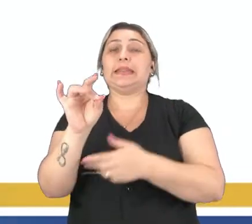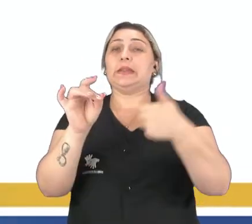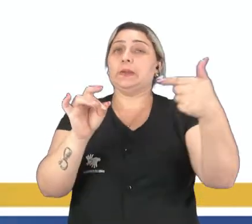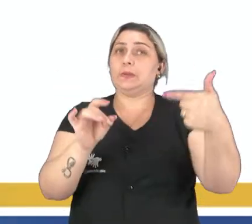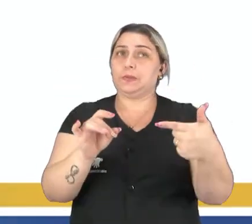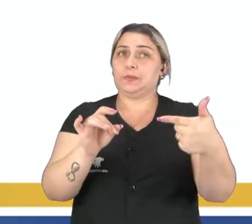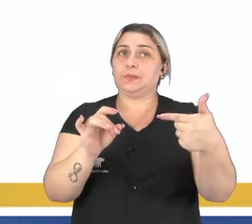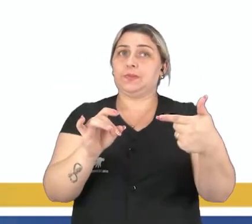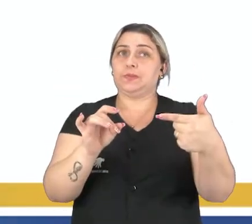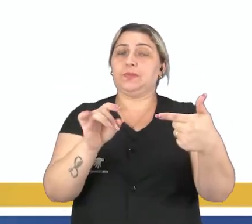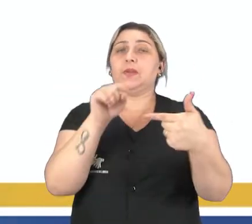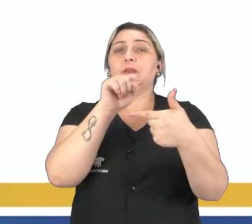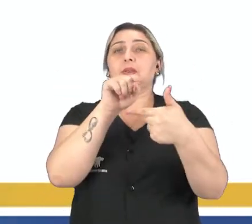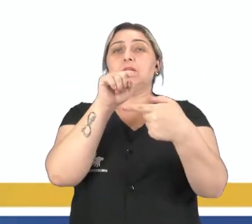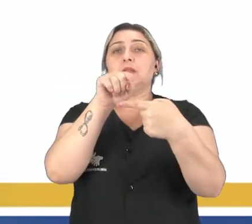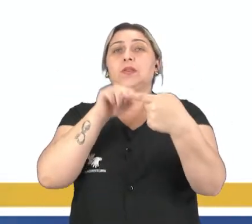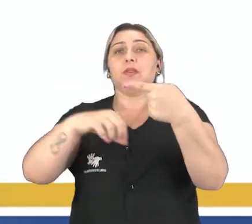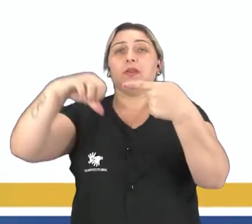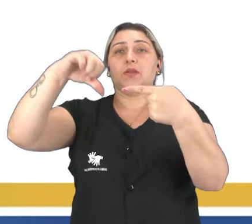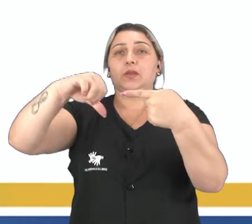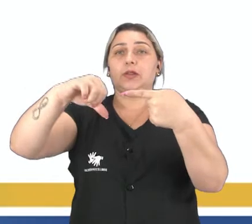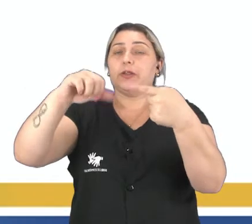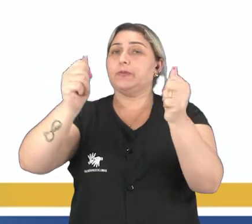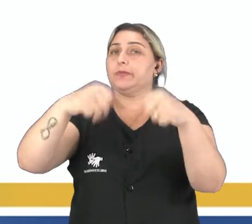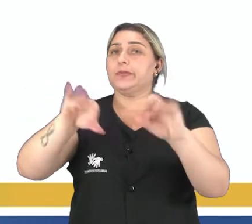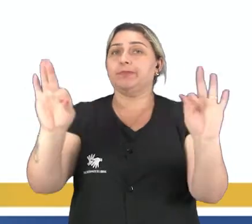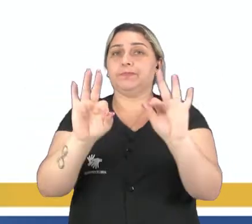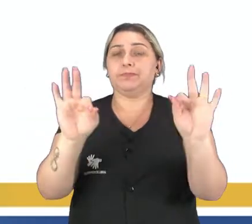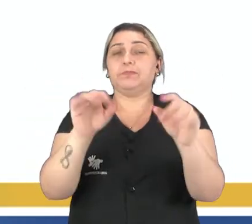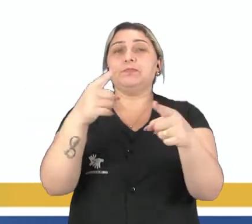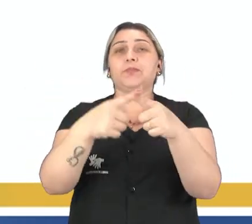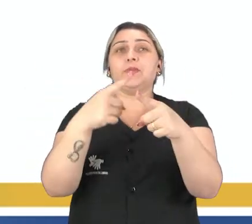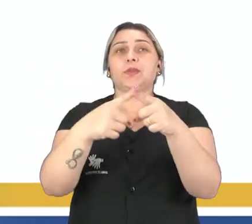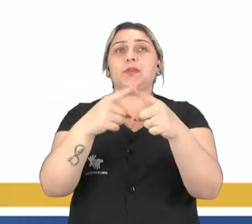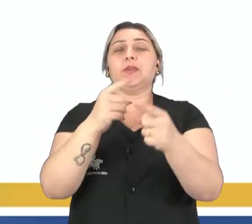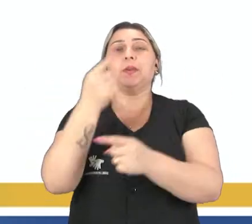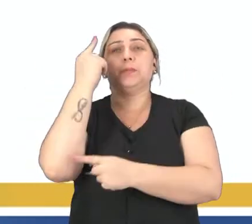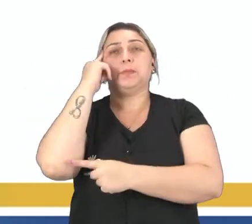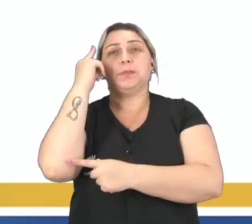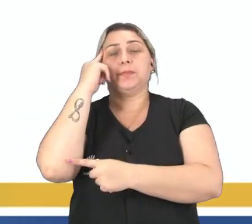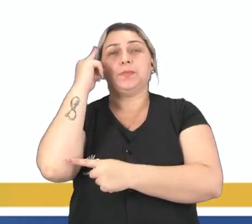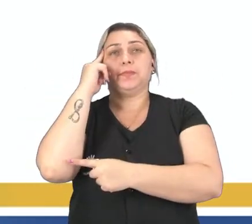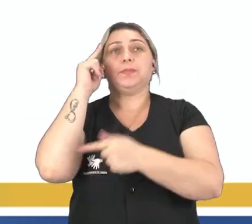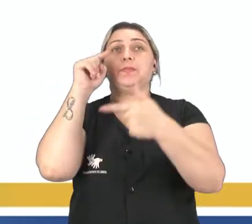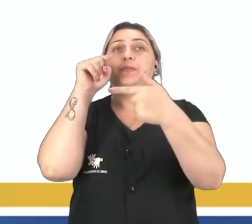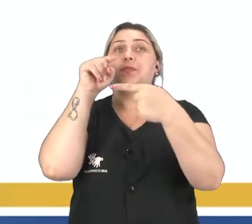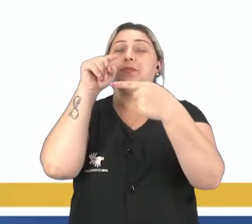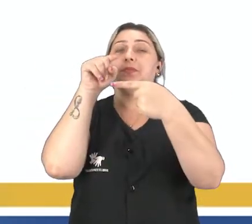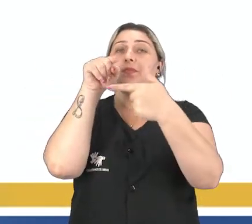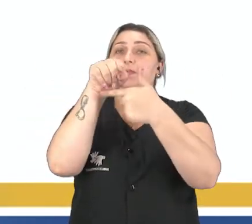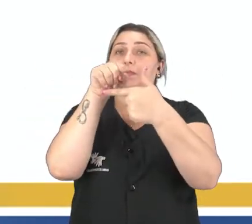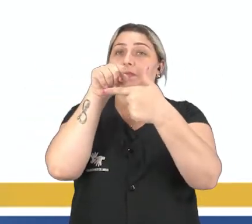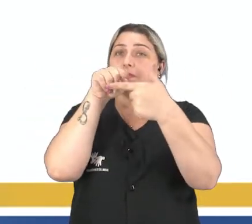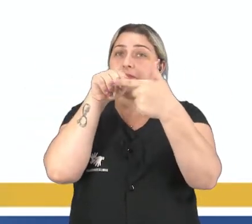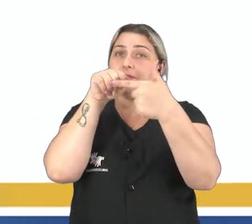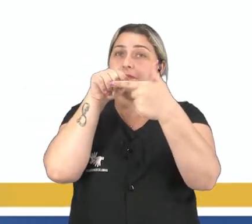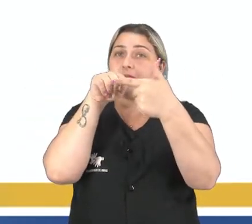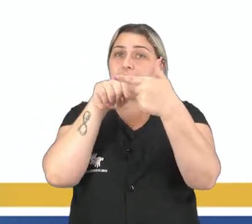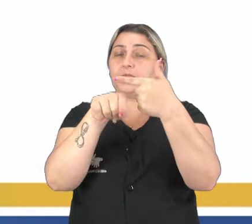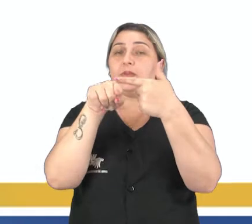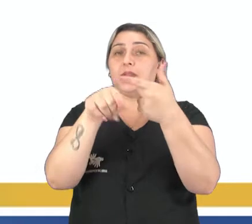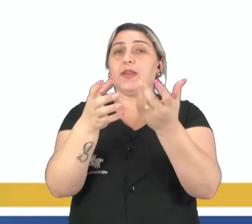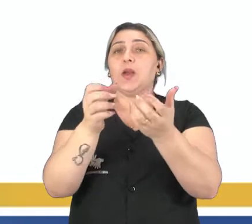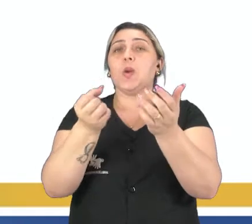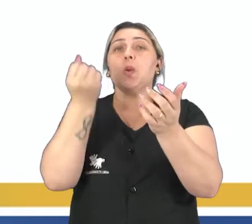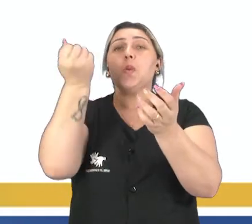2 para dividir para 9, não vai dar. Por quê? Imagine que uma divisão é você querer saber